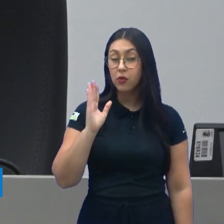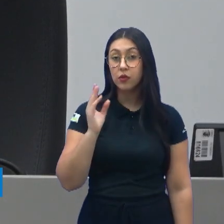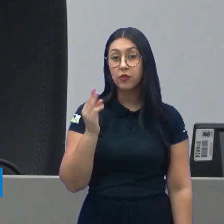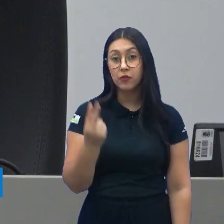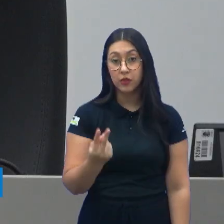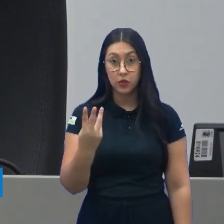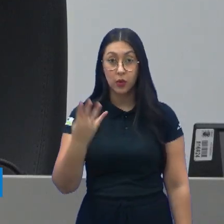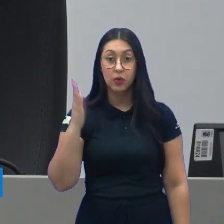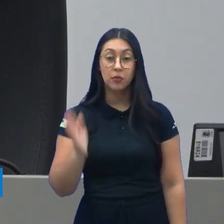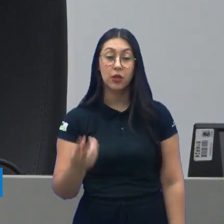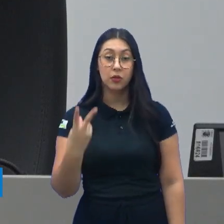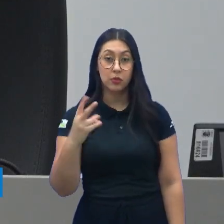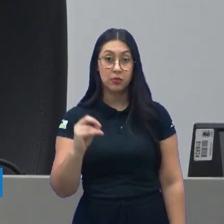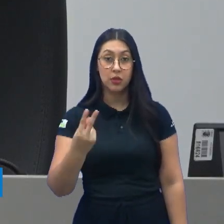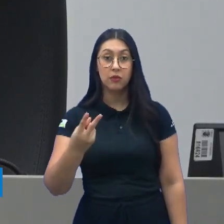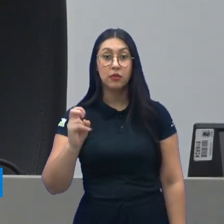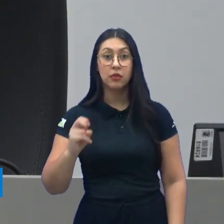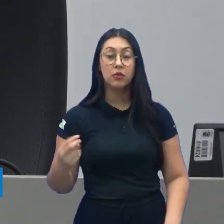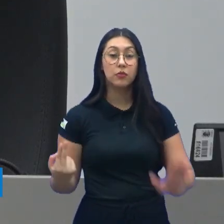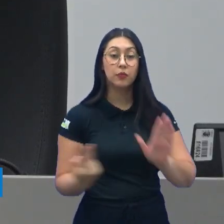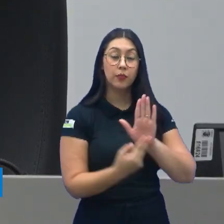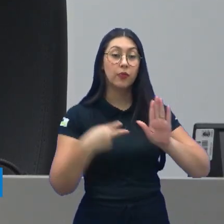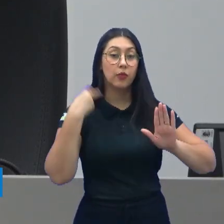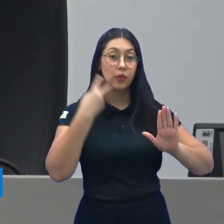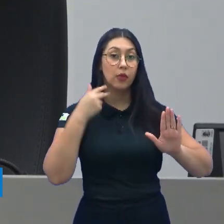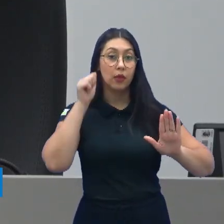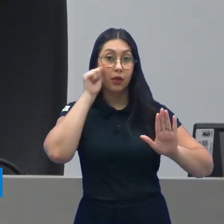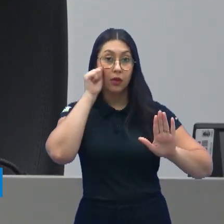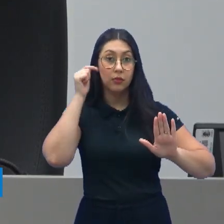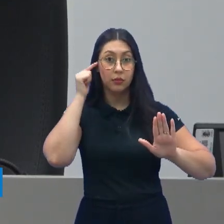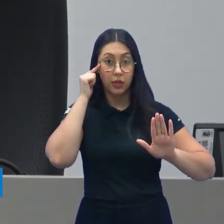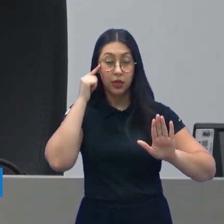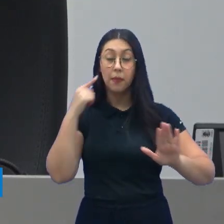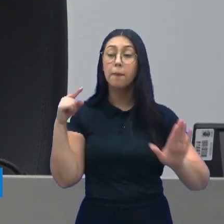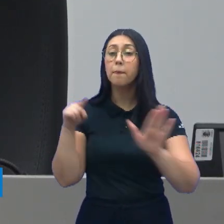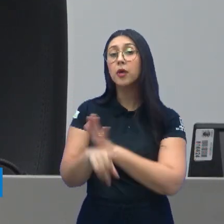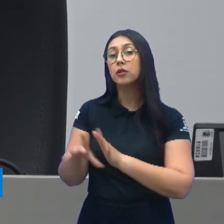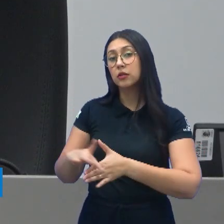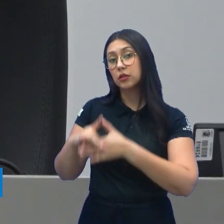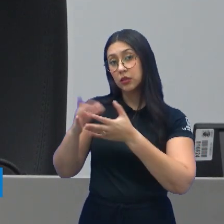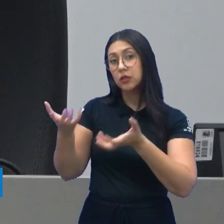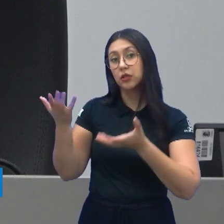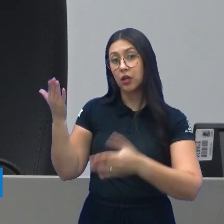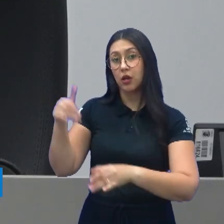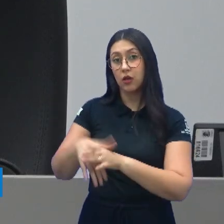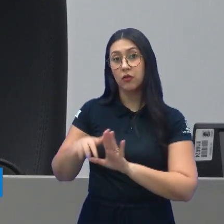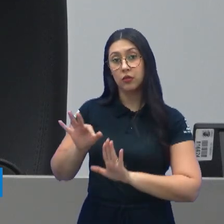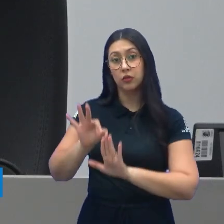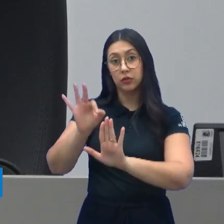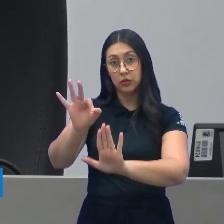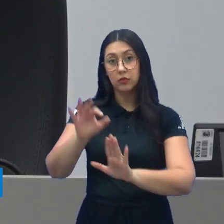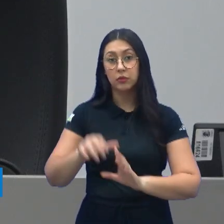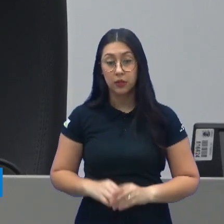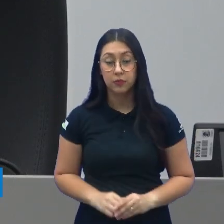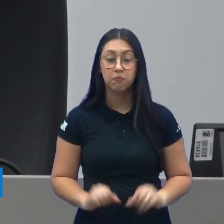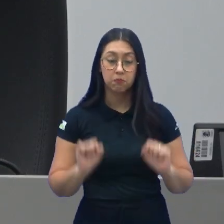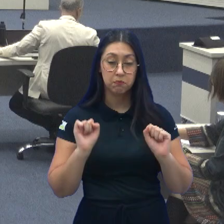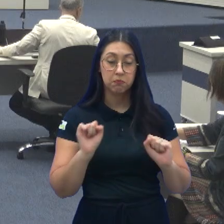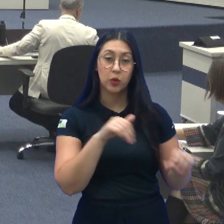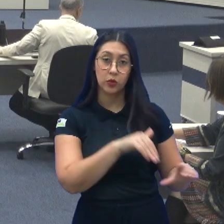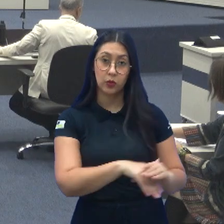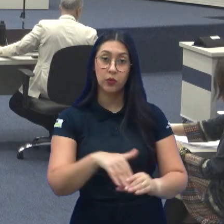3924/2025, autoria da vereadora Amélia Naone. Consulta a liderança e desejo de caminhar ao voto. Aberta a